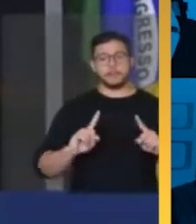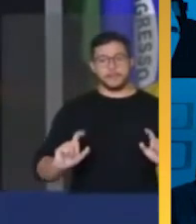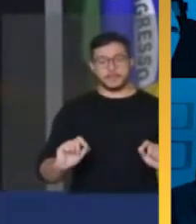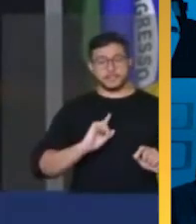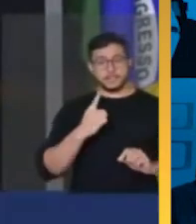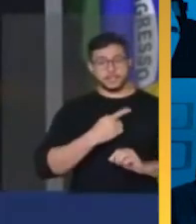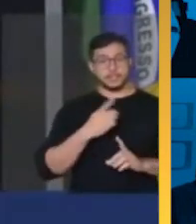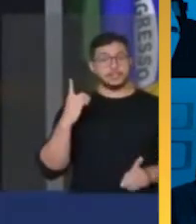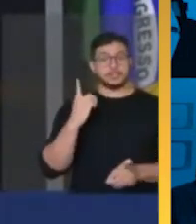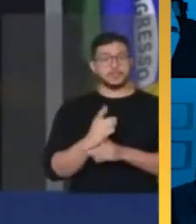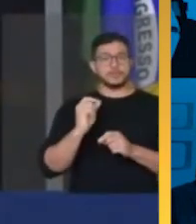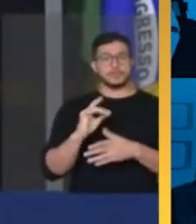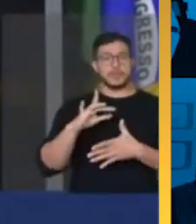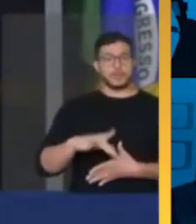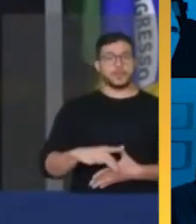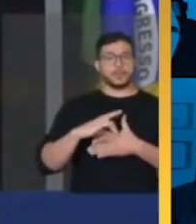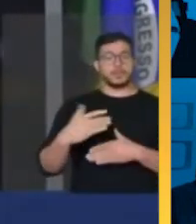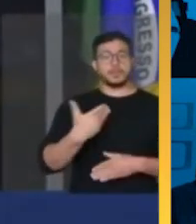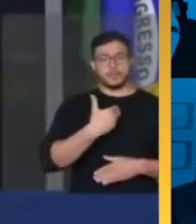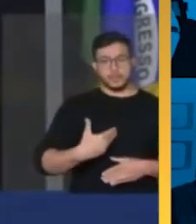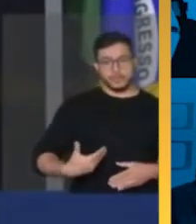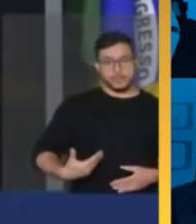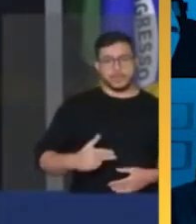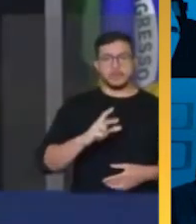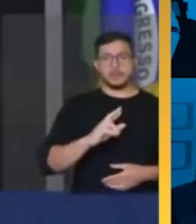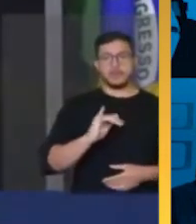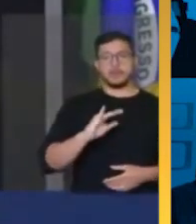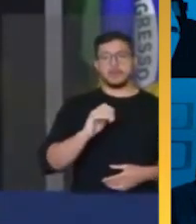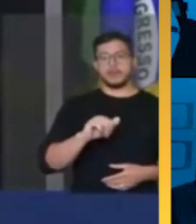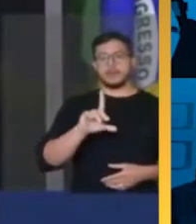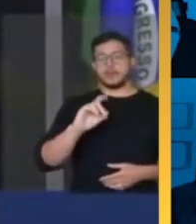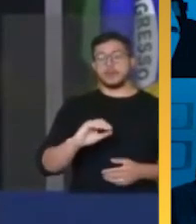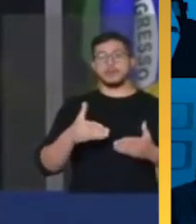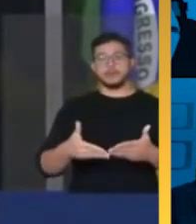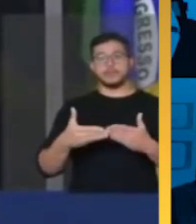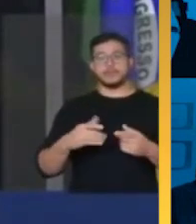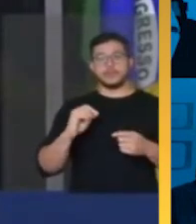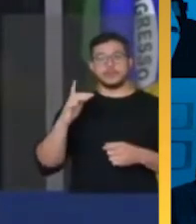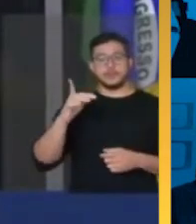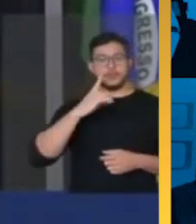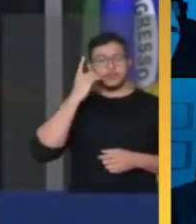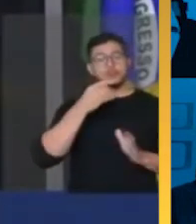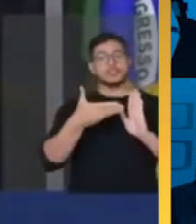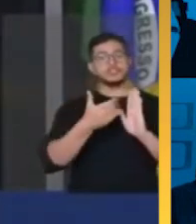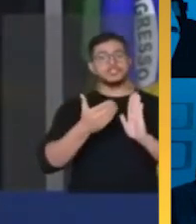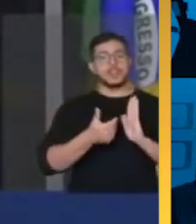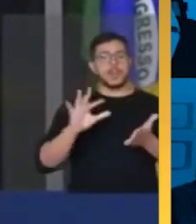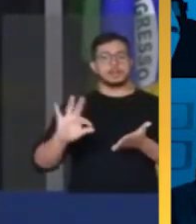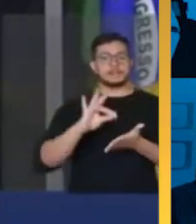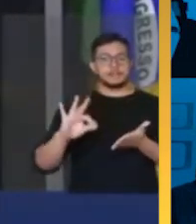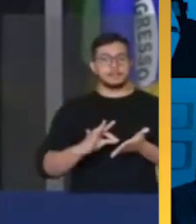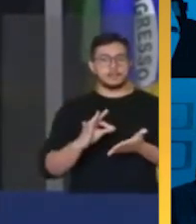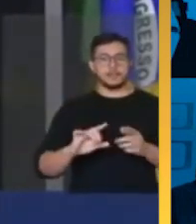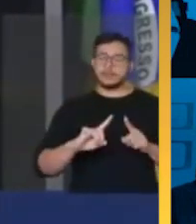que soubemos que o líder do governo, Ricardo Barros, começou a pedir para os deputados retirarem as assinaturas do